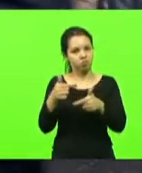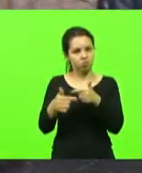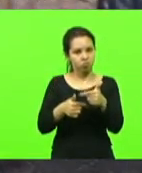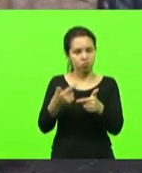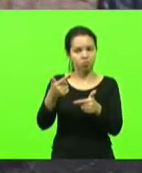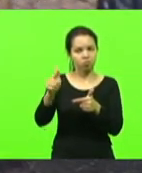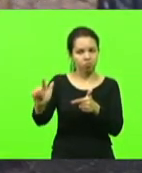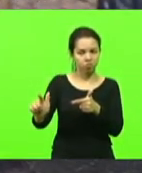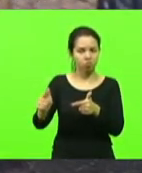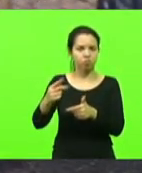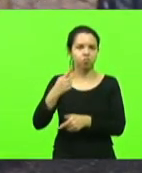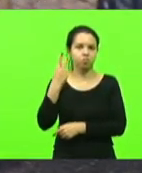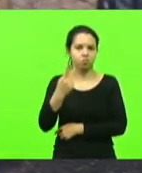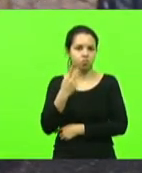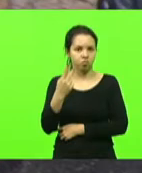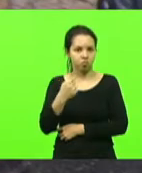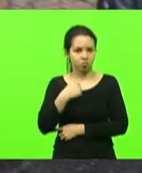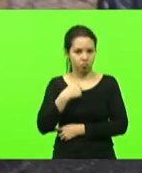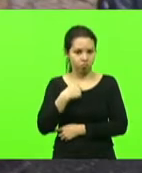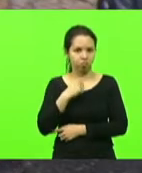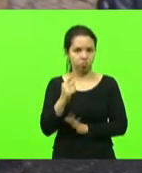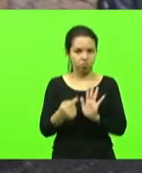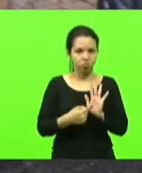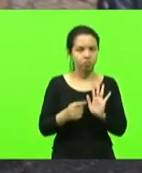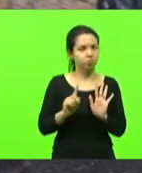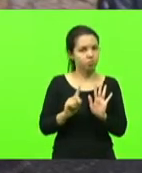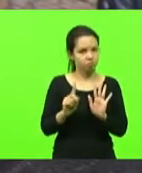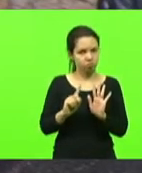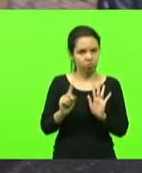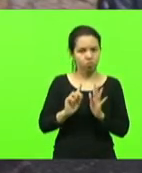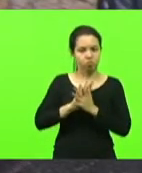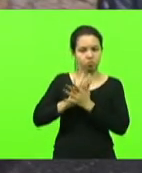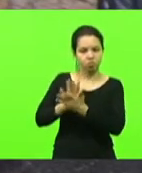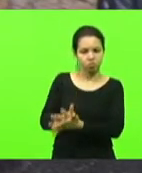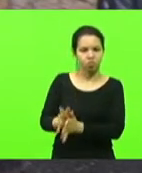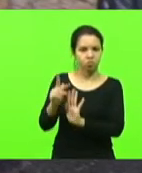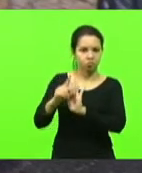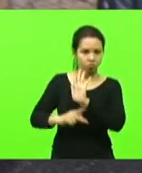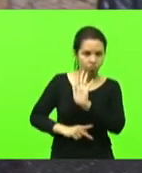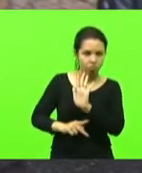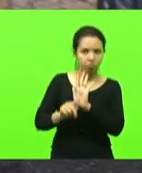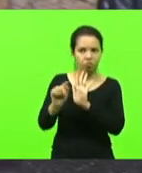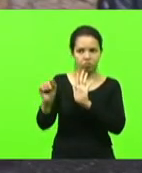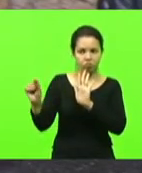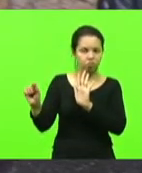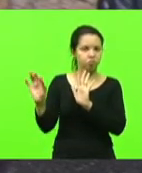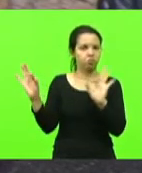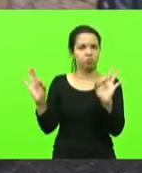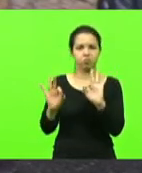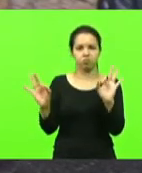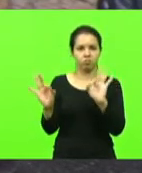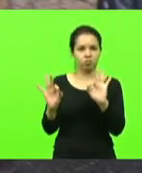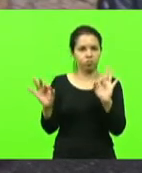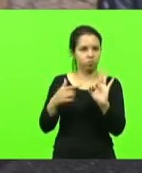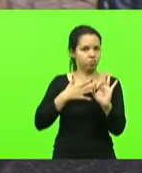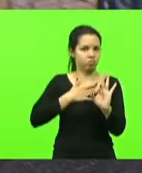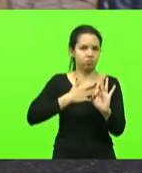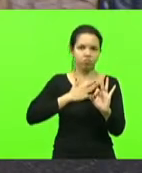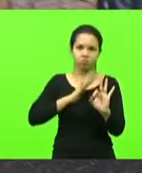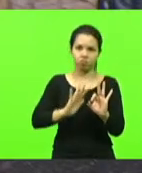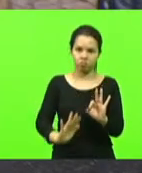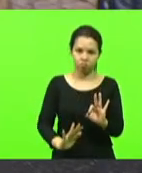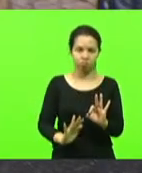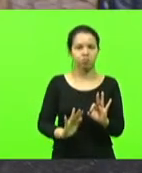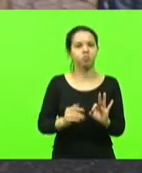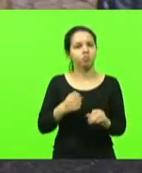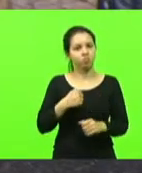dentro. Disso não posso ser acusado, não sentei em cima do projeto de ninguém, de absolutamente ninguém dentro dessa casa. Não gosto desse tipo de prática, tenho o